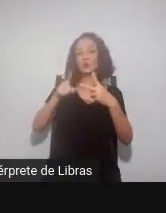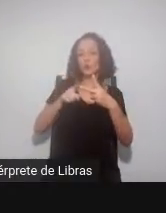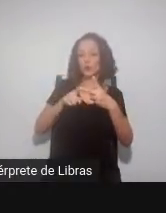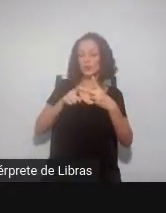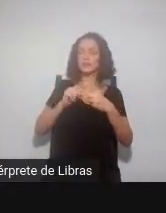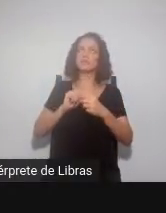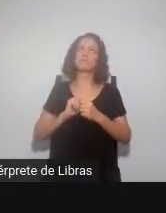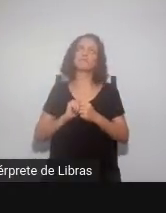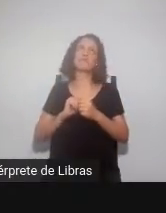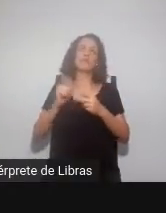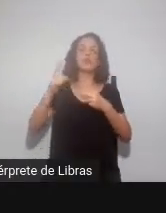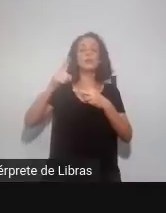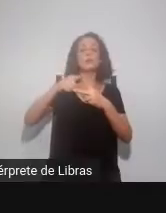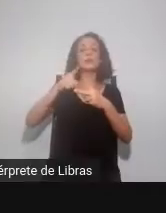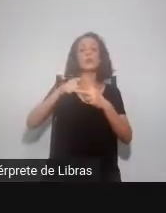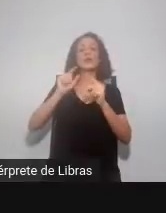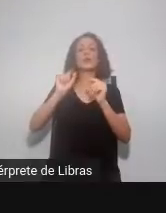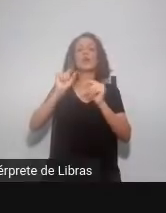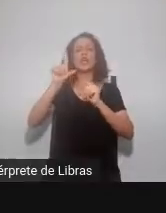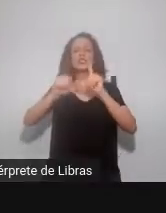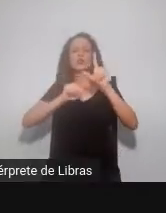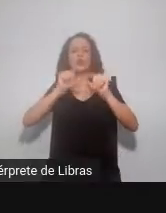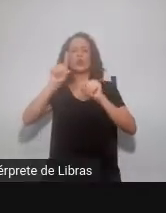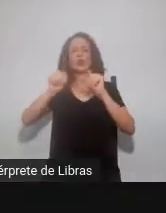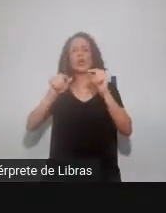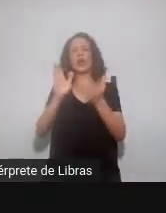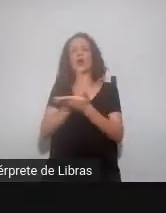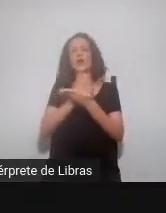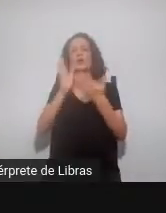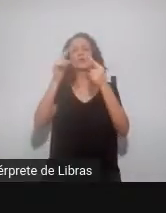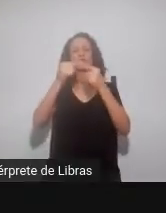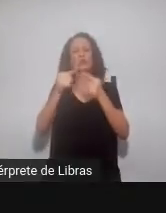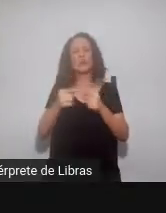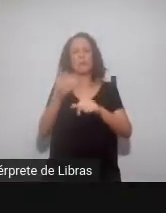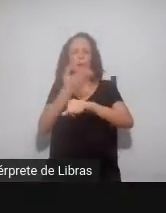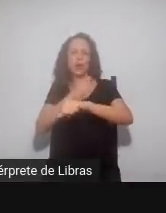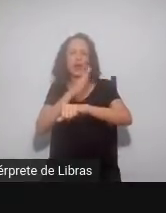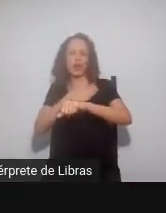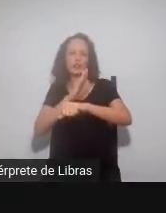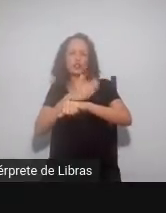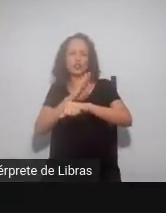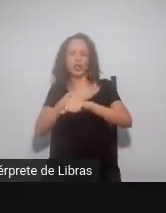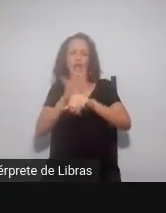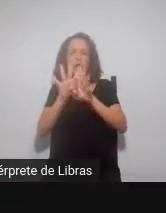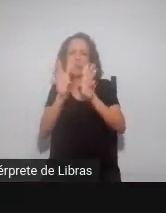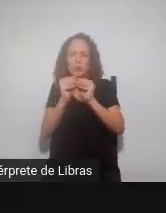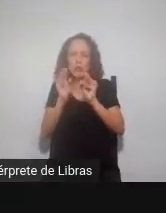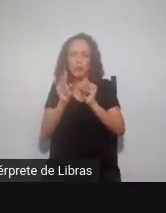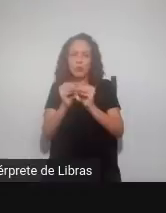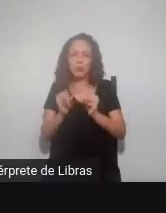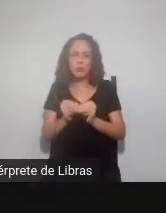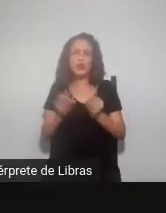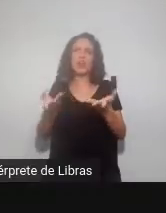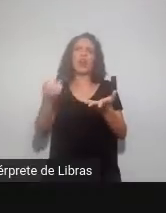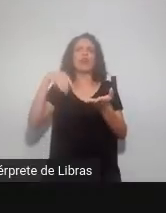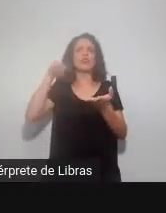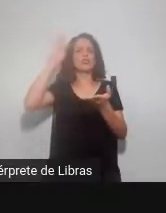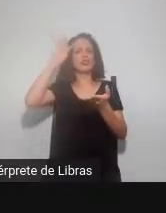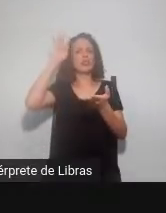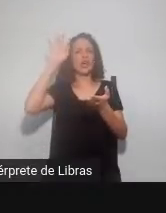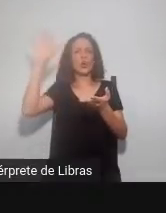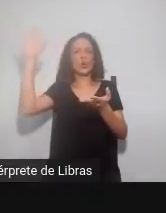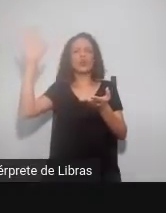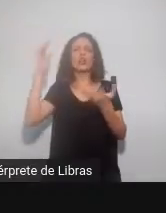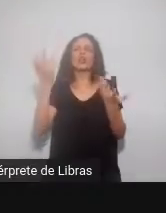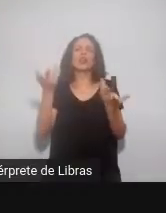escolher algumas poucas práticas e dissecar, trazer concepções teóricas, analisar as